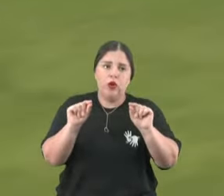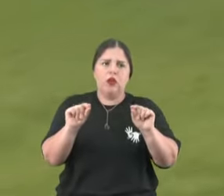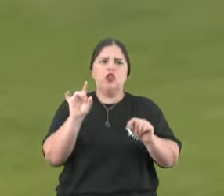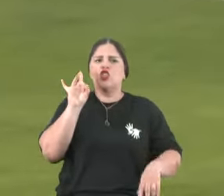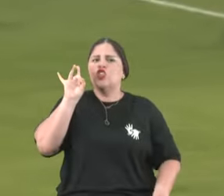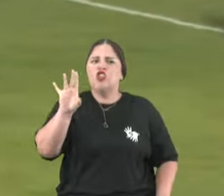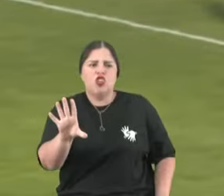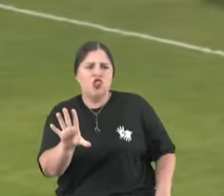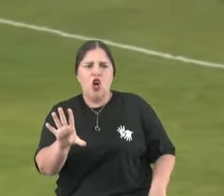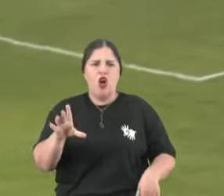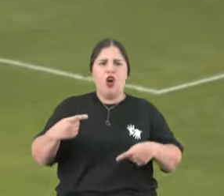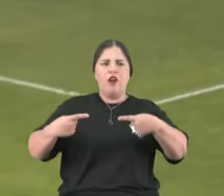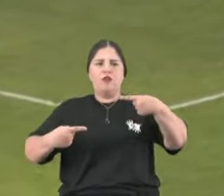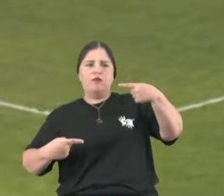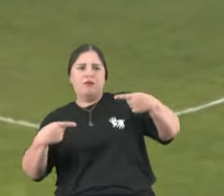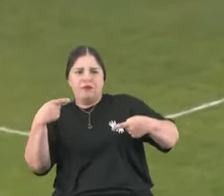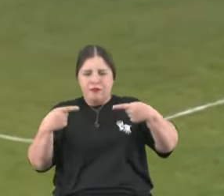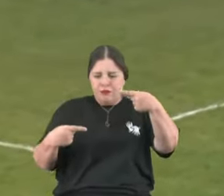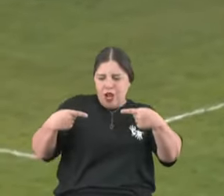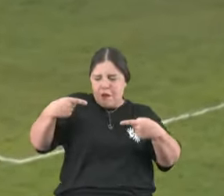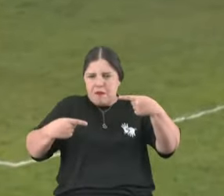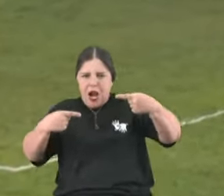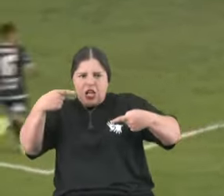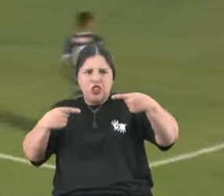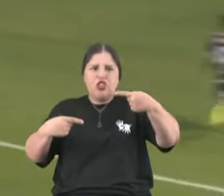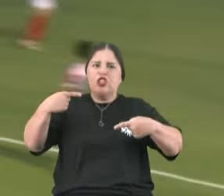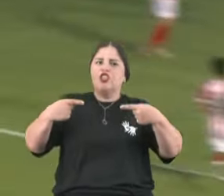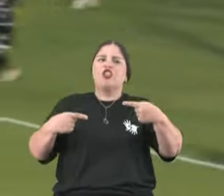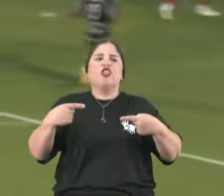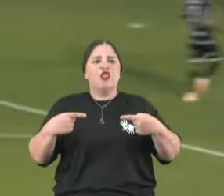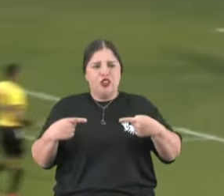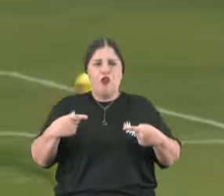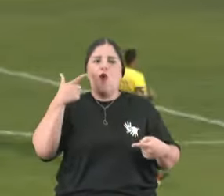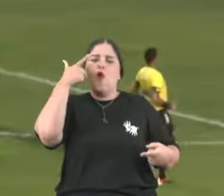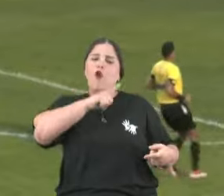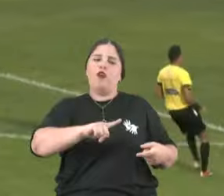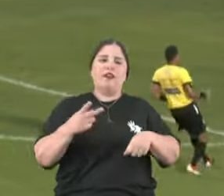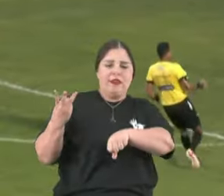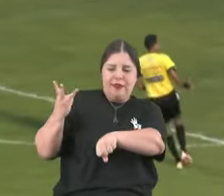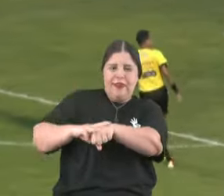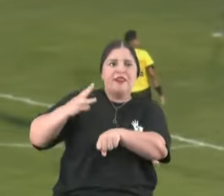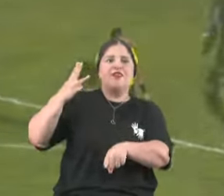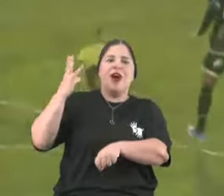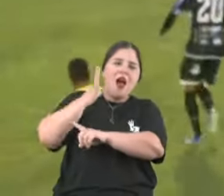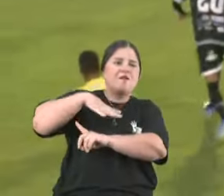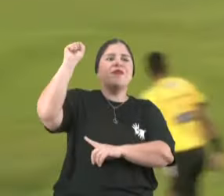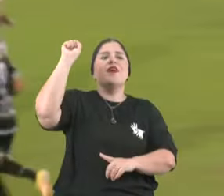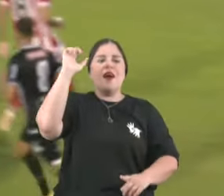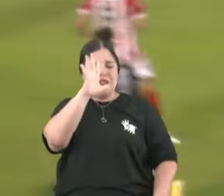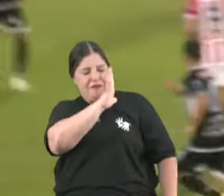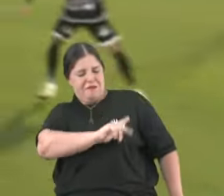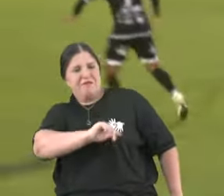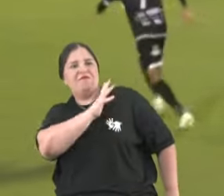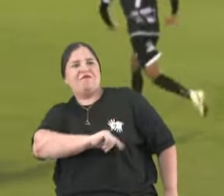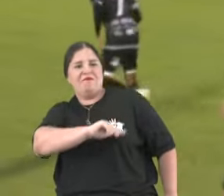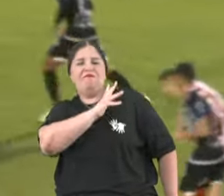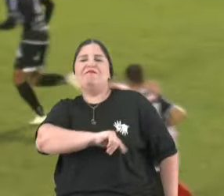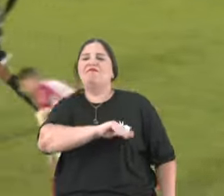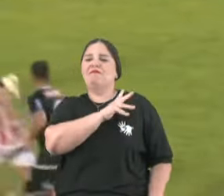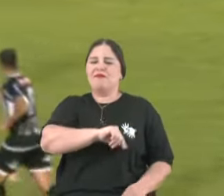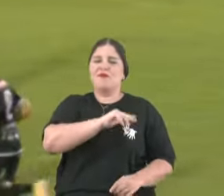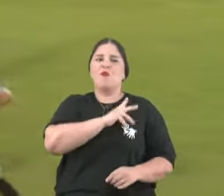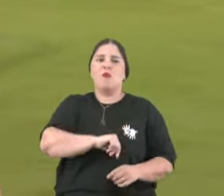poder empatar o jogo. O empate dá o tricampeonato ao time regatiano. Então, a jogada